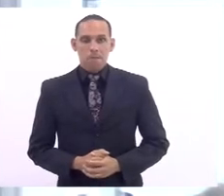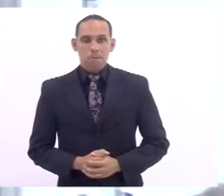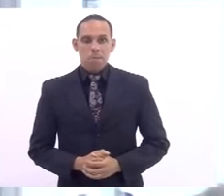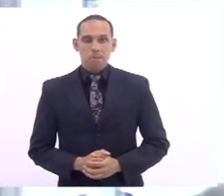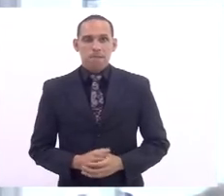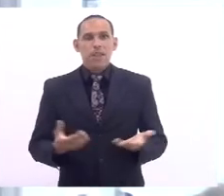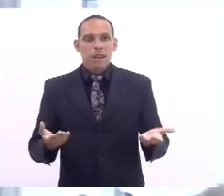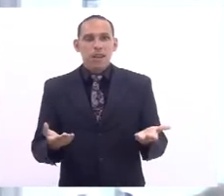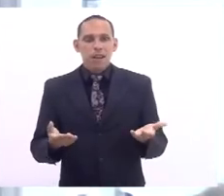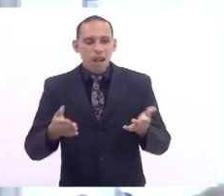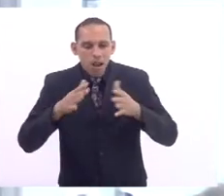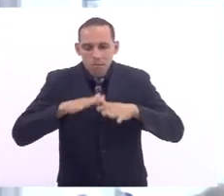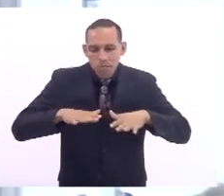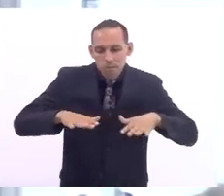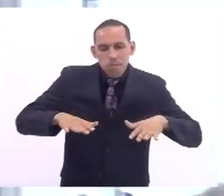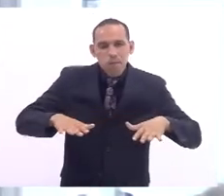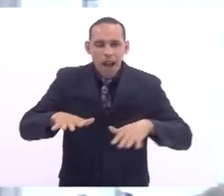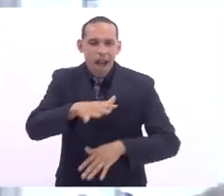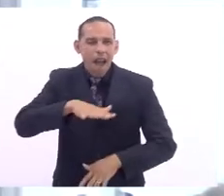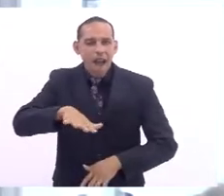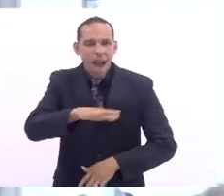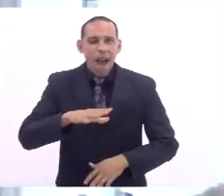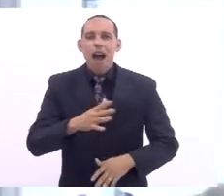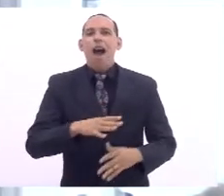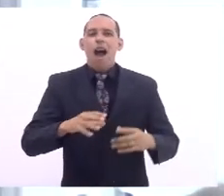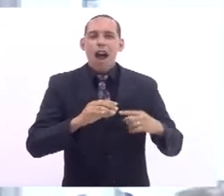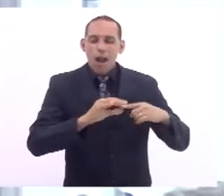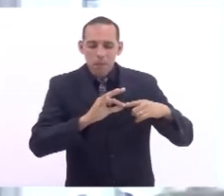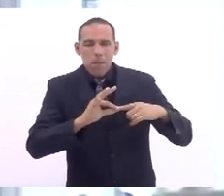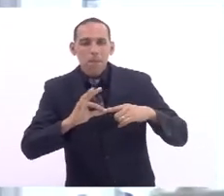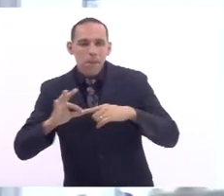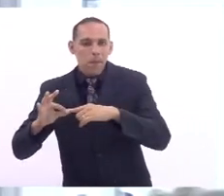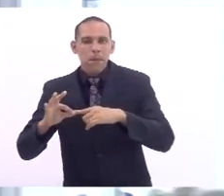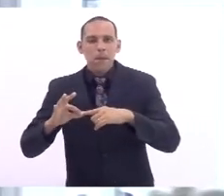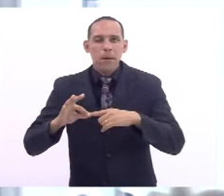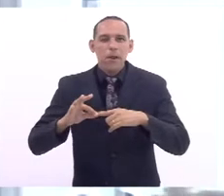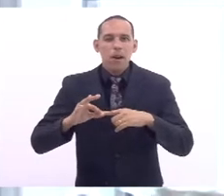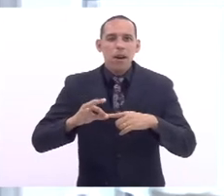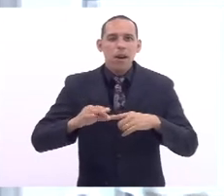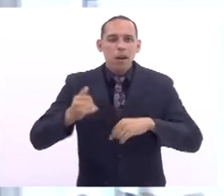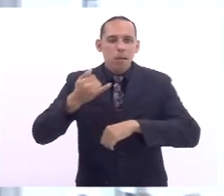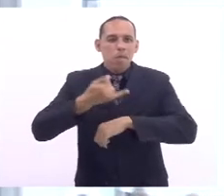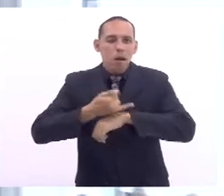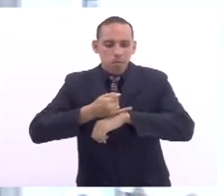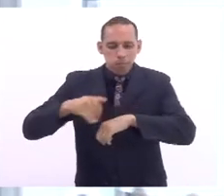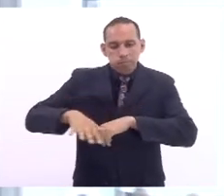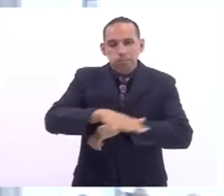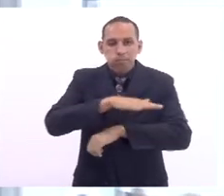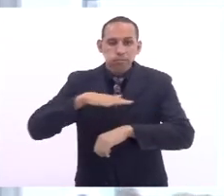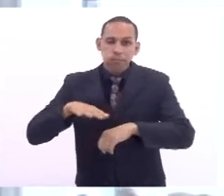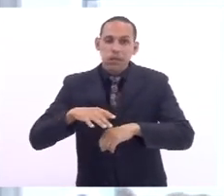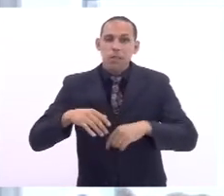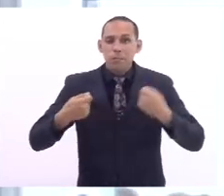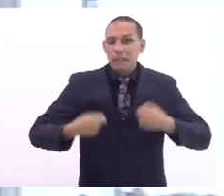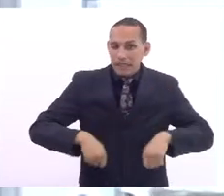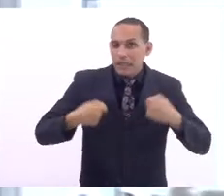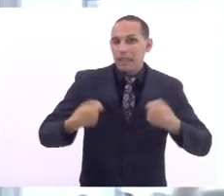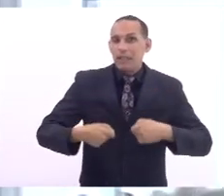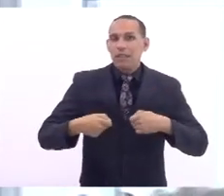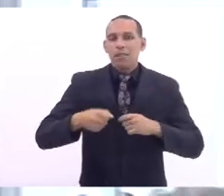Baixada sua Periferia Metropolitana tem a oportunidade socioeconômicas muito maiores